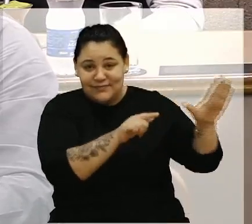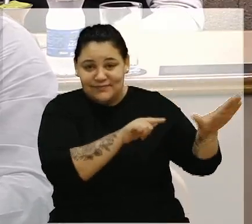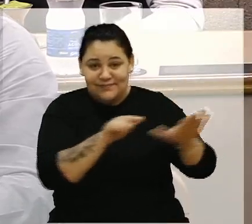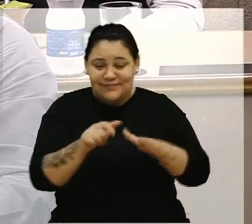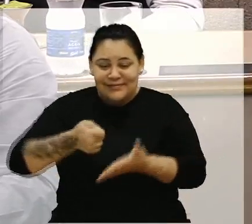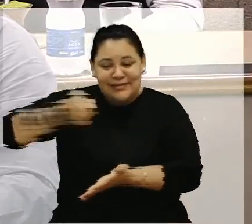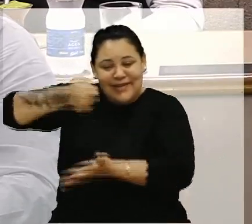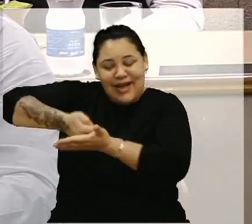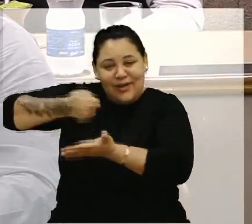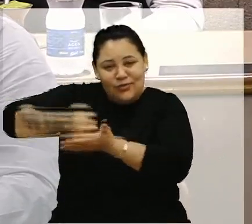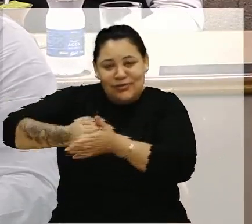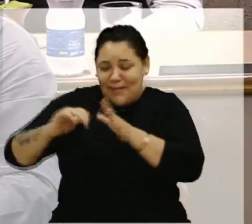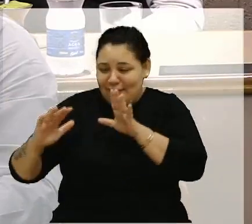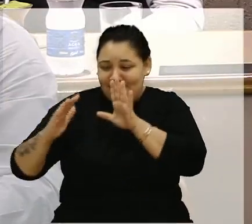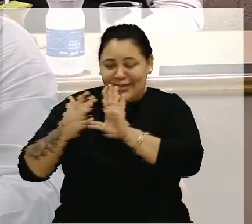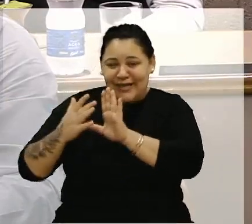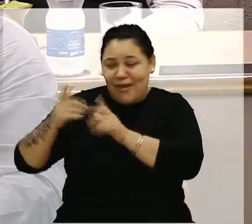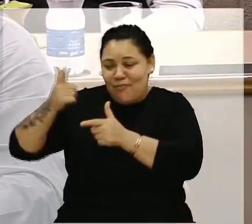Antimanicomial.